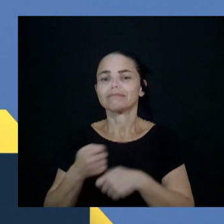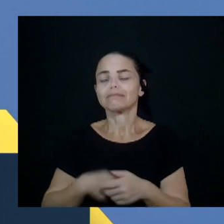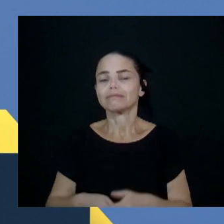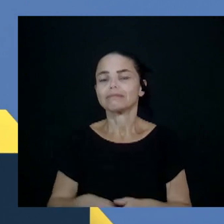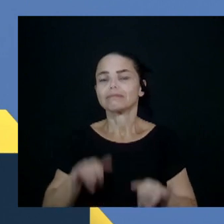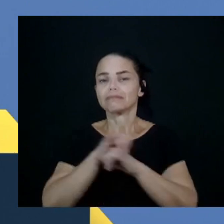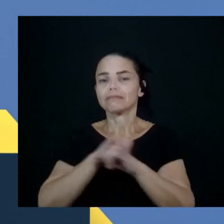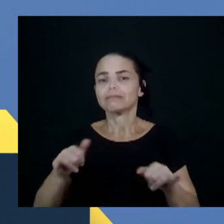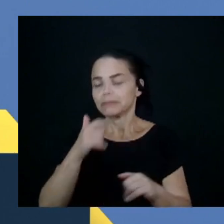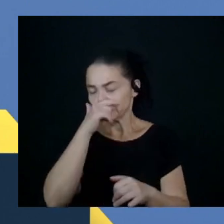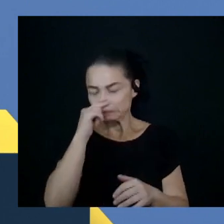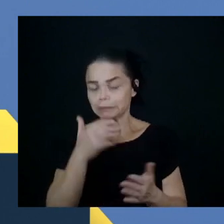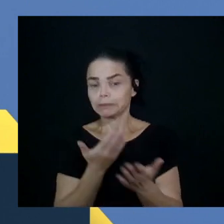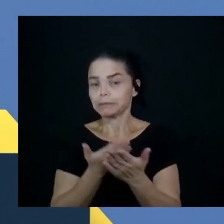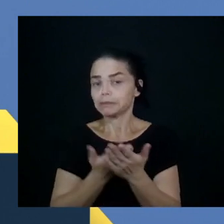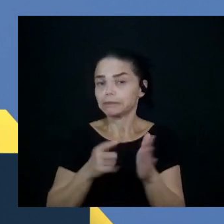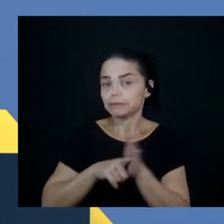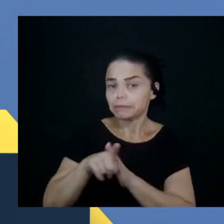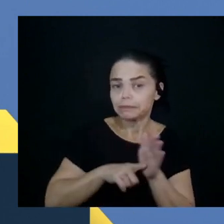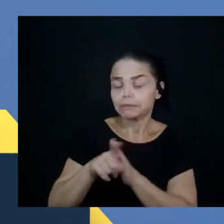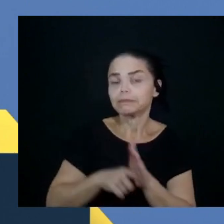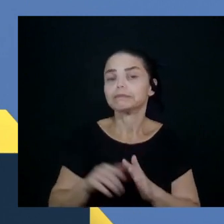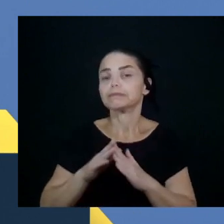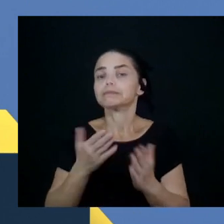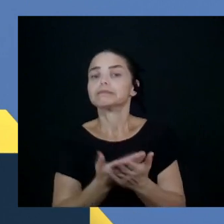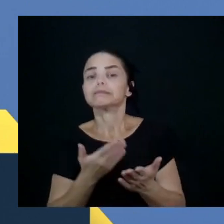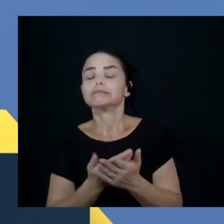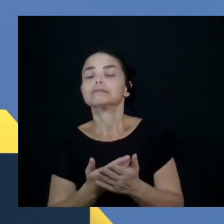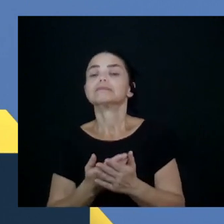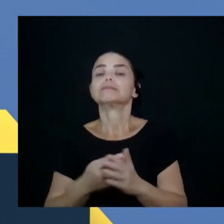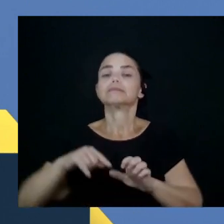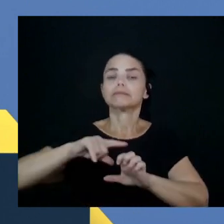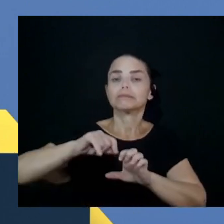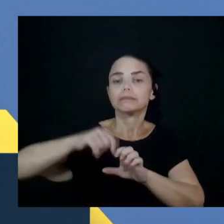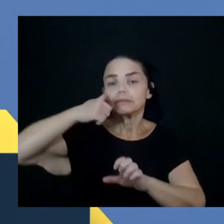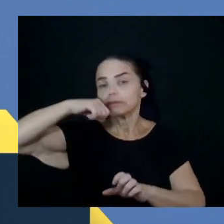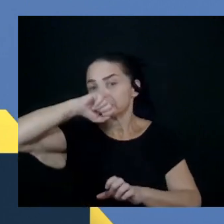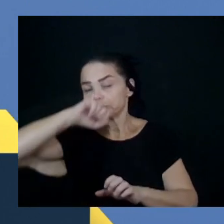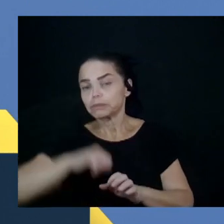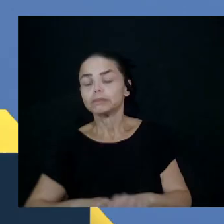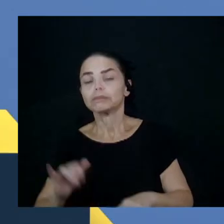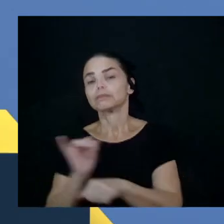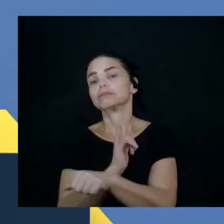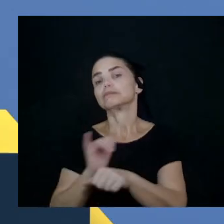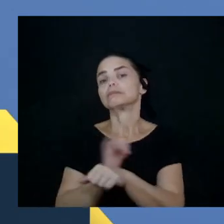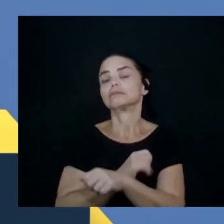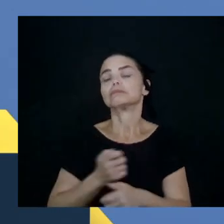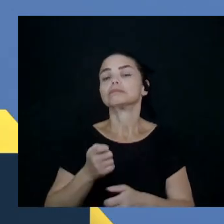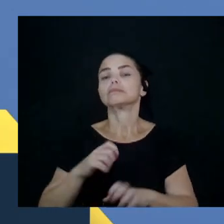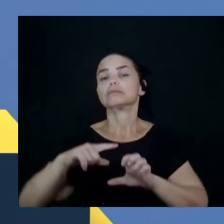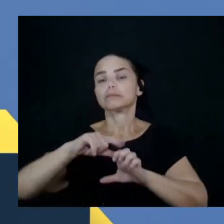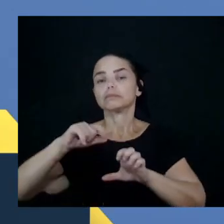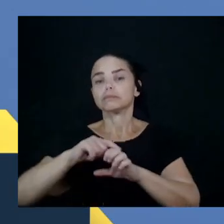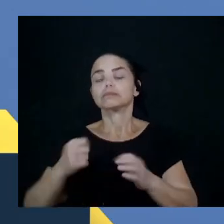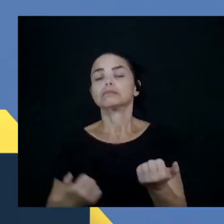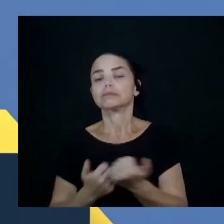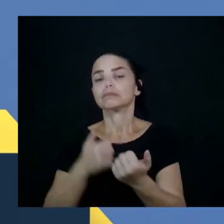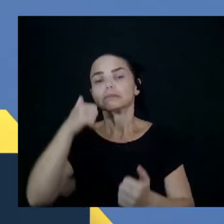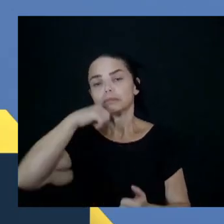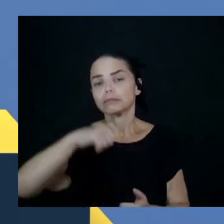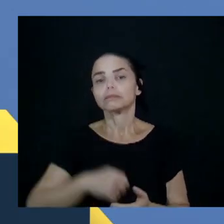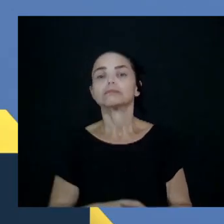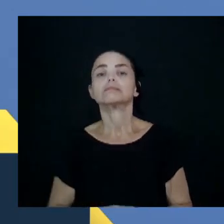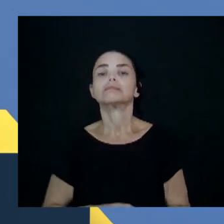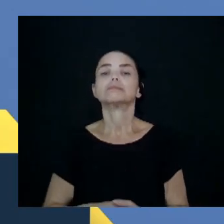A publicação traz um estudo do caso da Escola da Mãe Empreendedora, método de empreendedorismo criado para apoiar mulheres